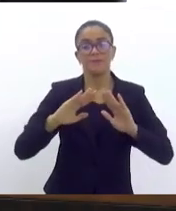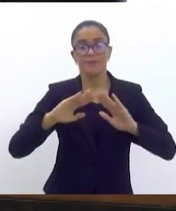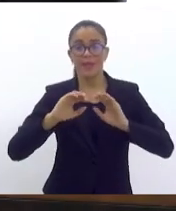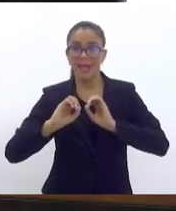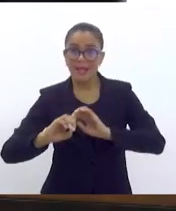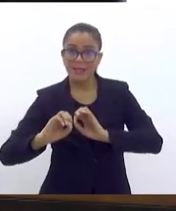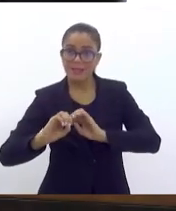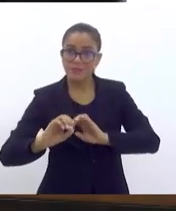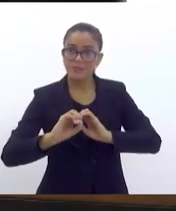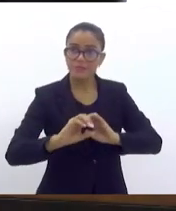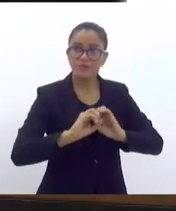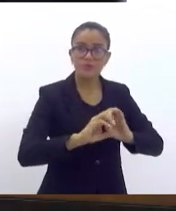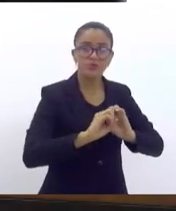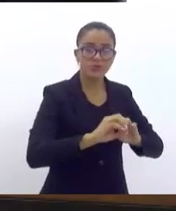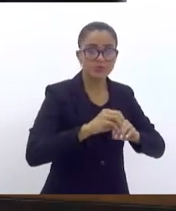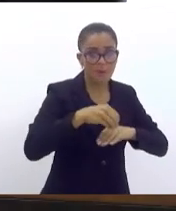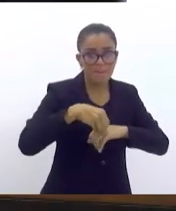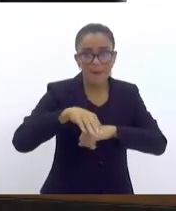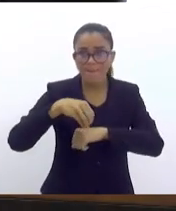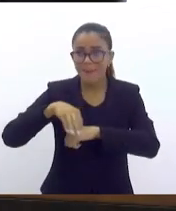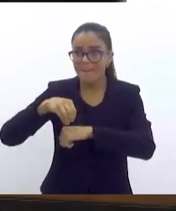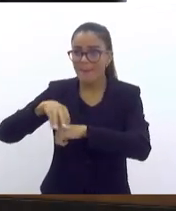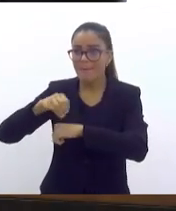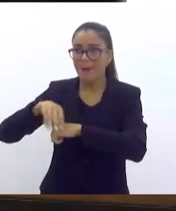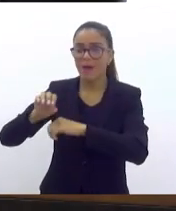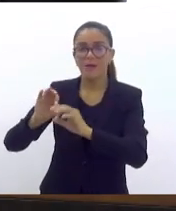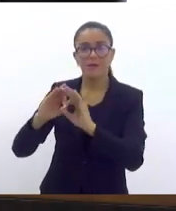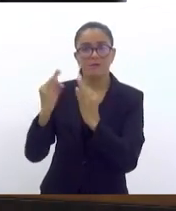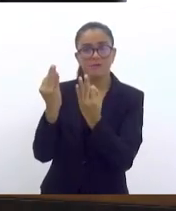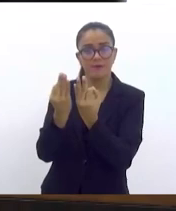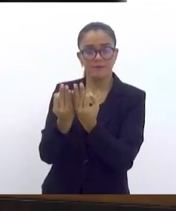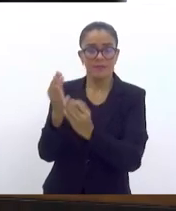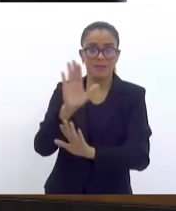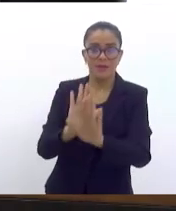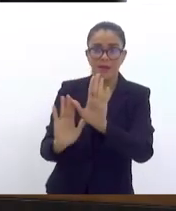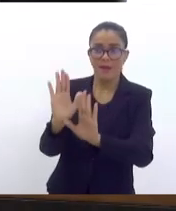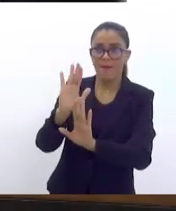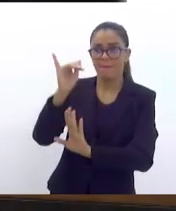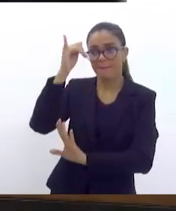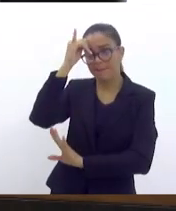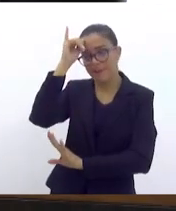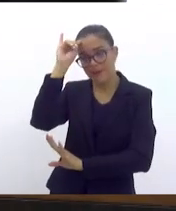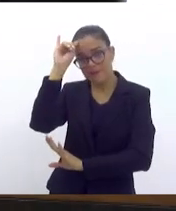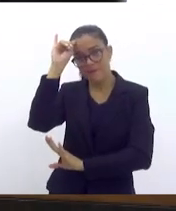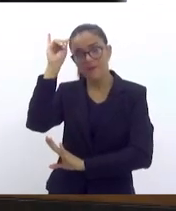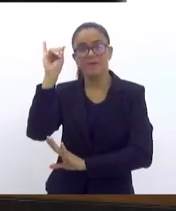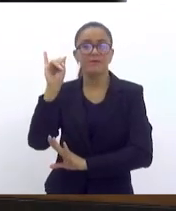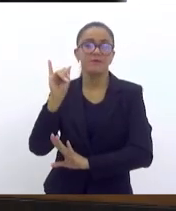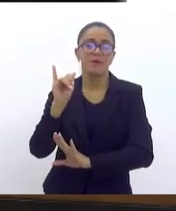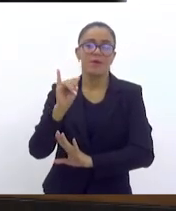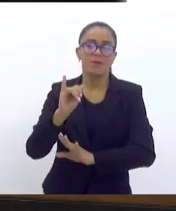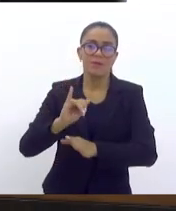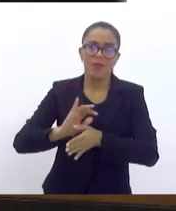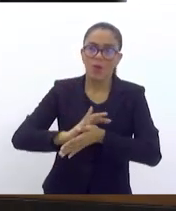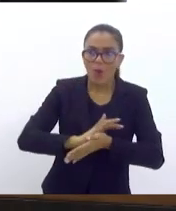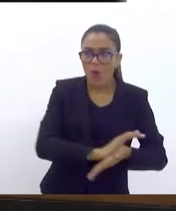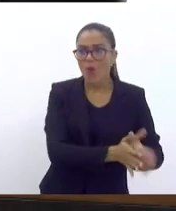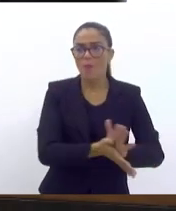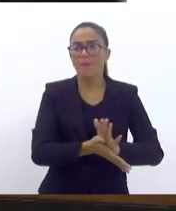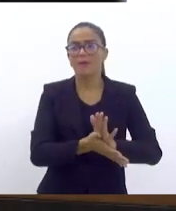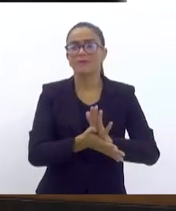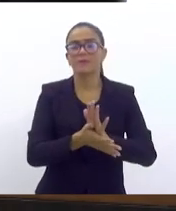levar para a família a prevenção o combate é